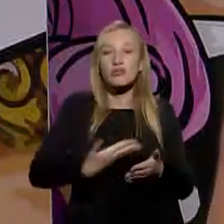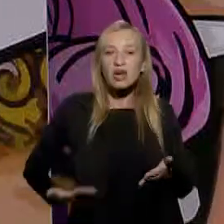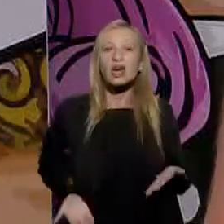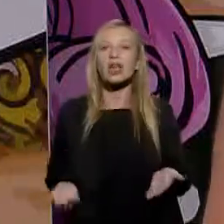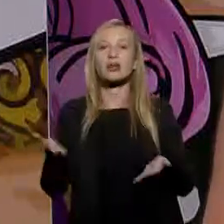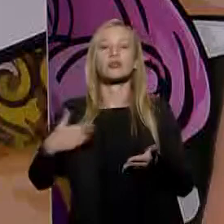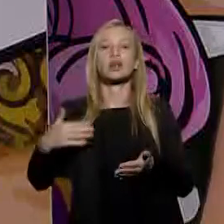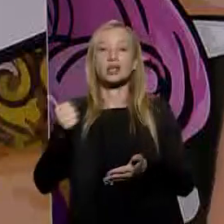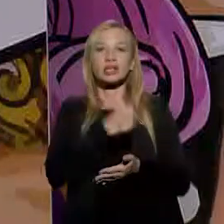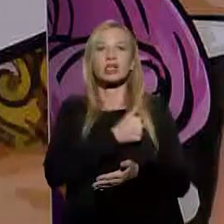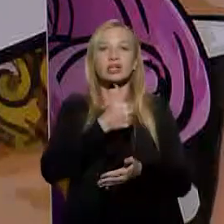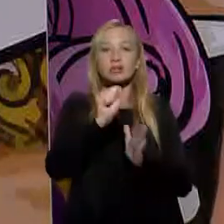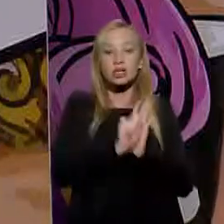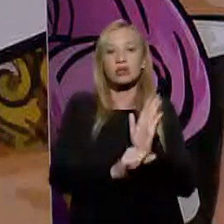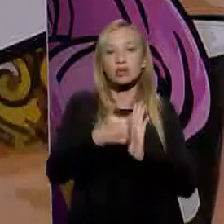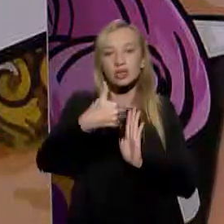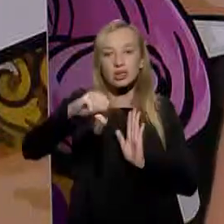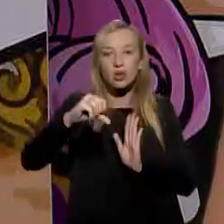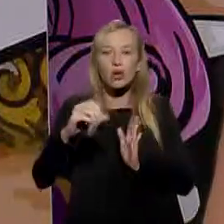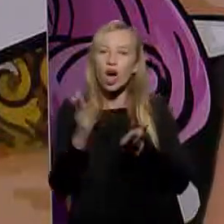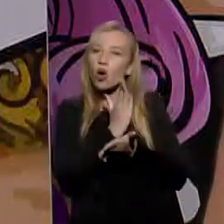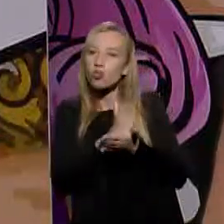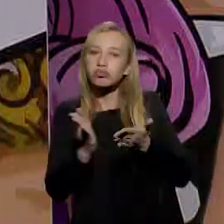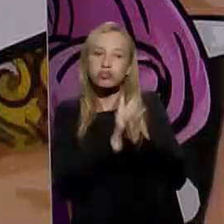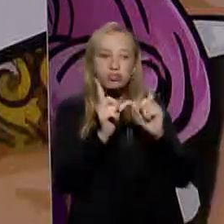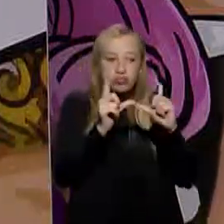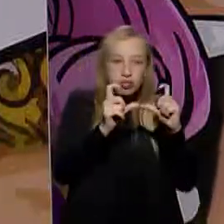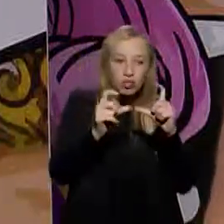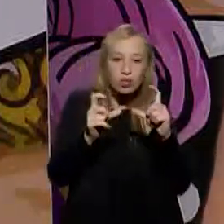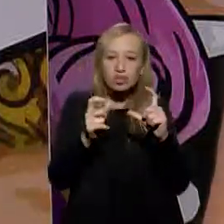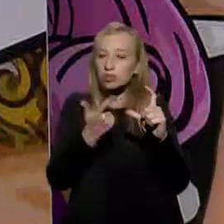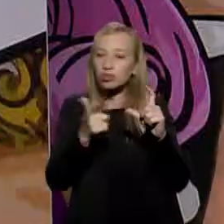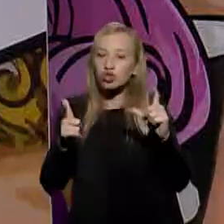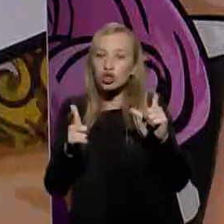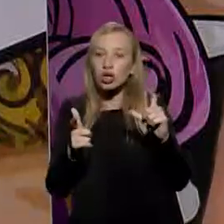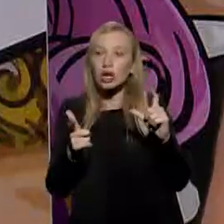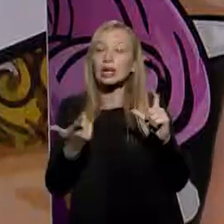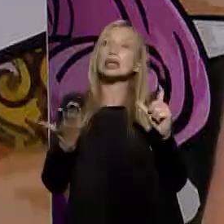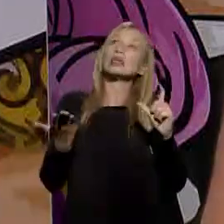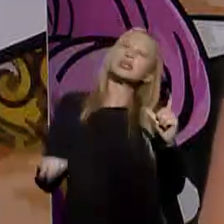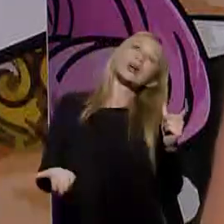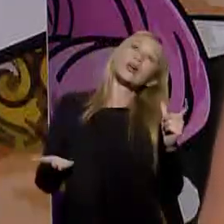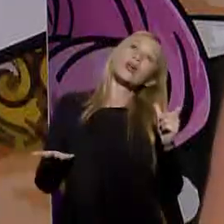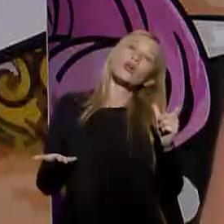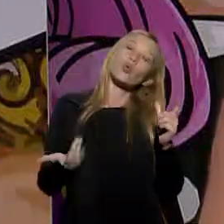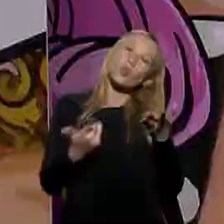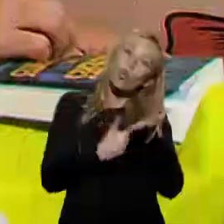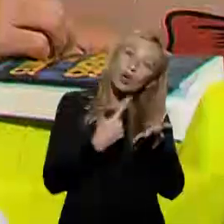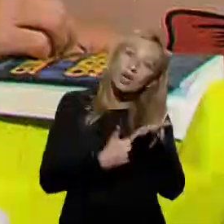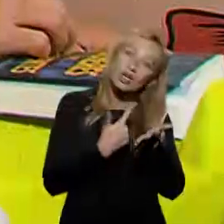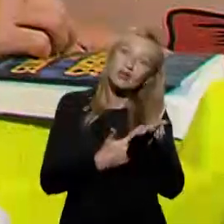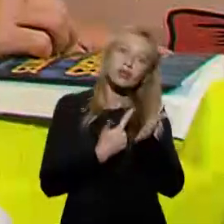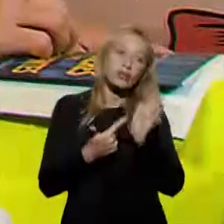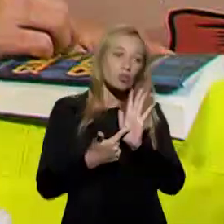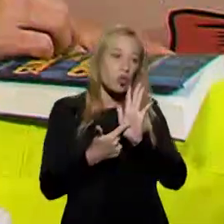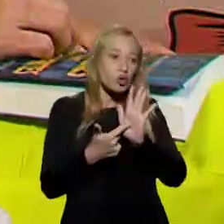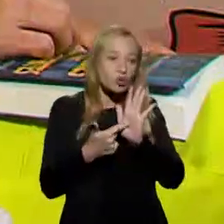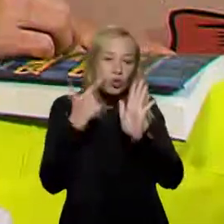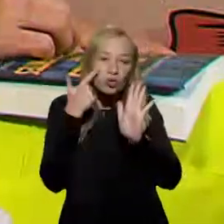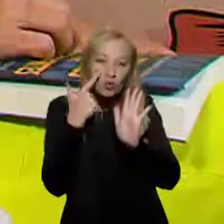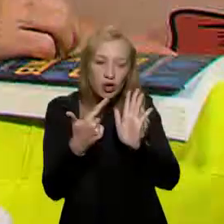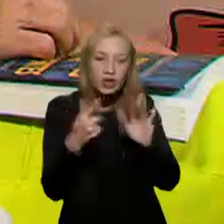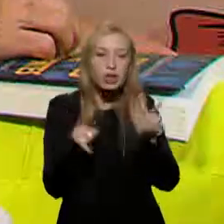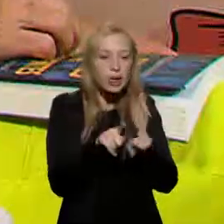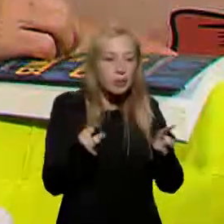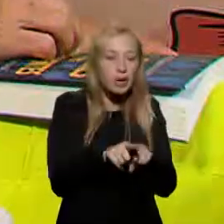velha que a gente pega no final do século 19 é algumas imagens praticamente não existiam né então acho que o livro traz você pode